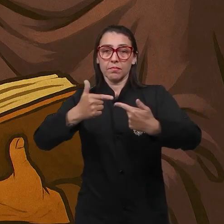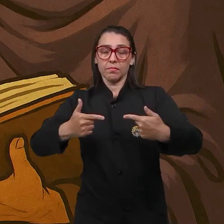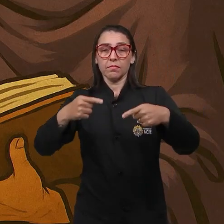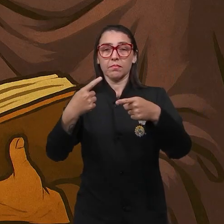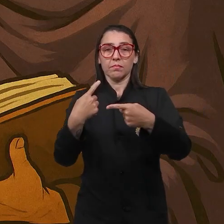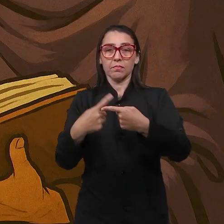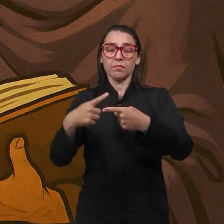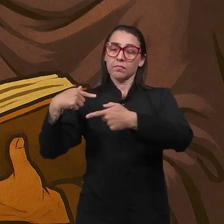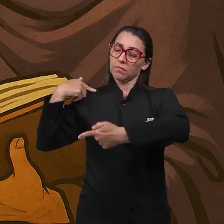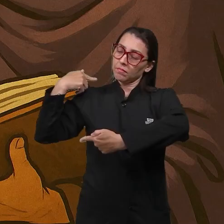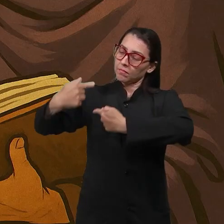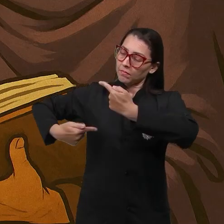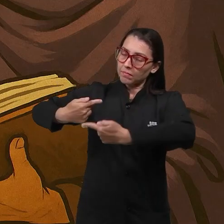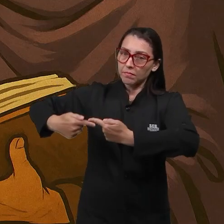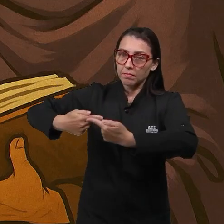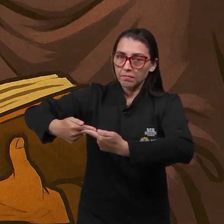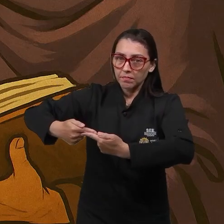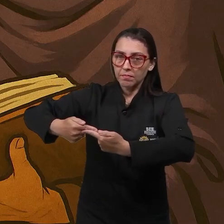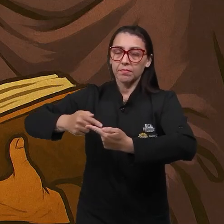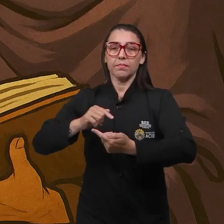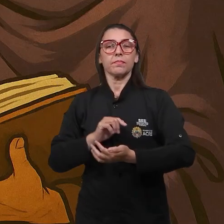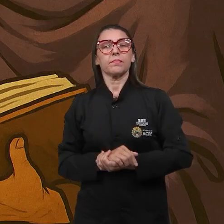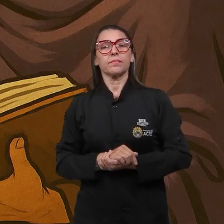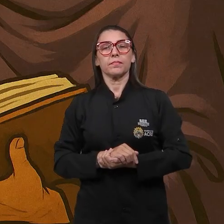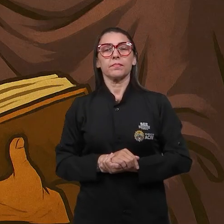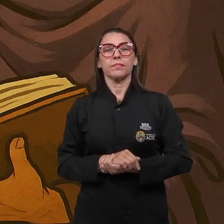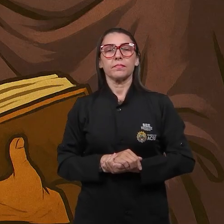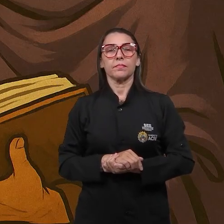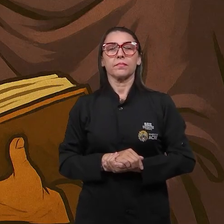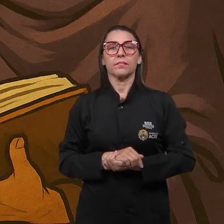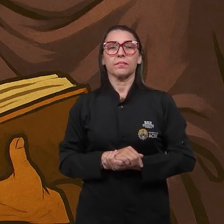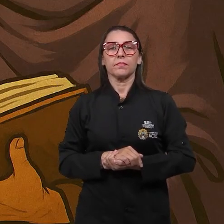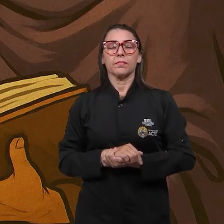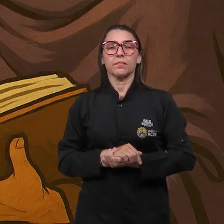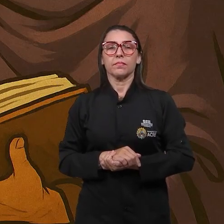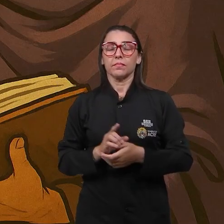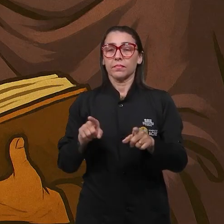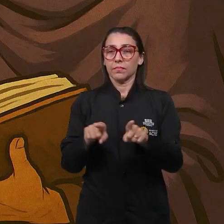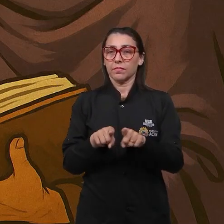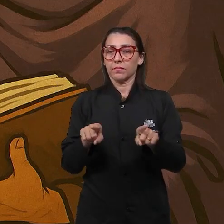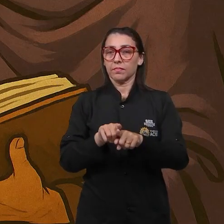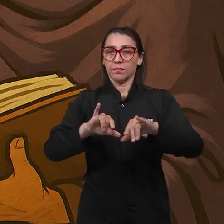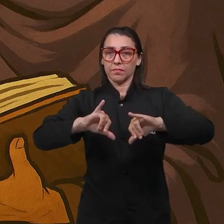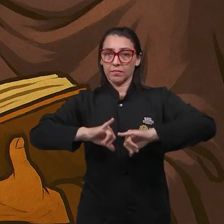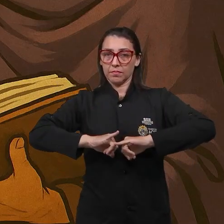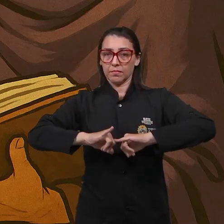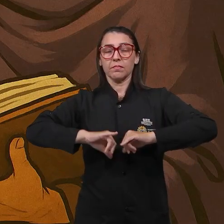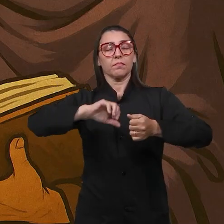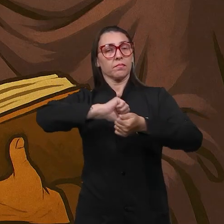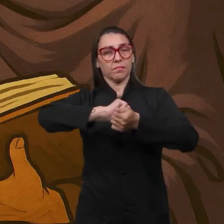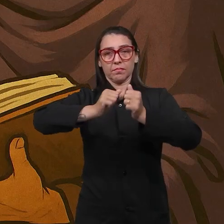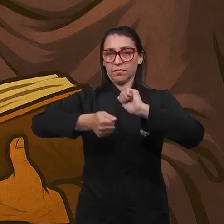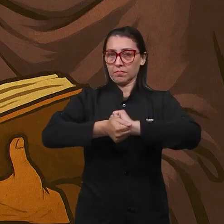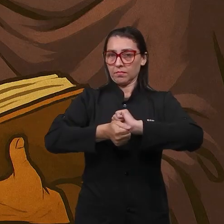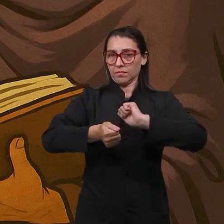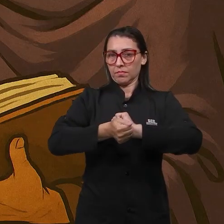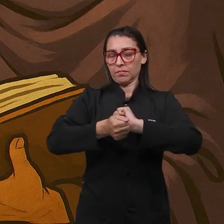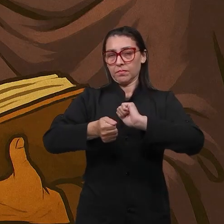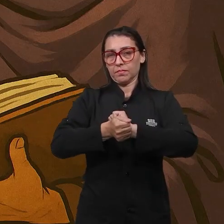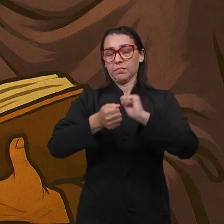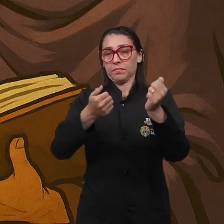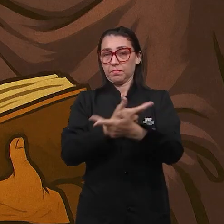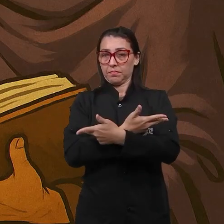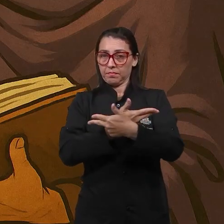ela atravessa as gerações. É claro que muitas das vezes ela sofre adaptação ou